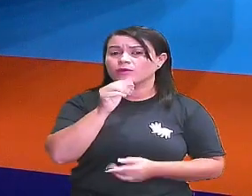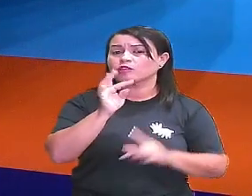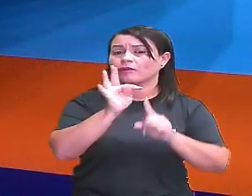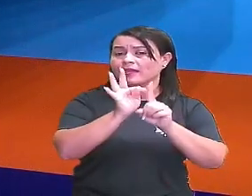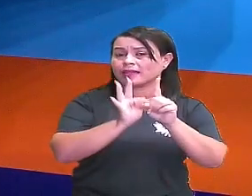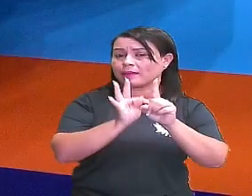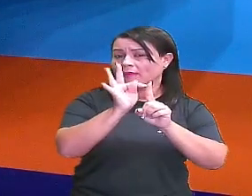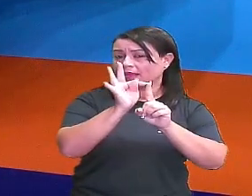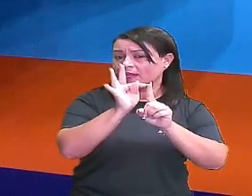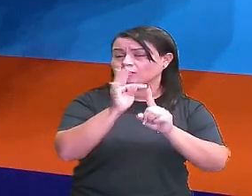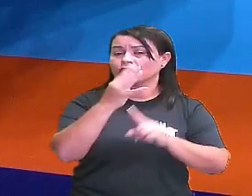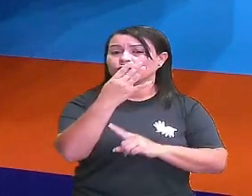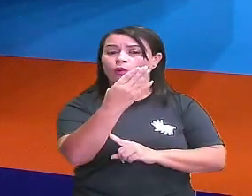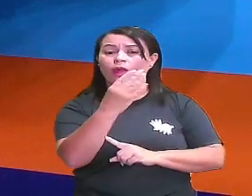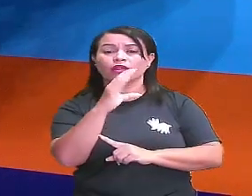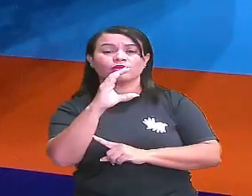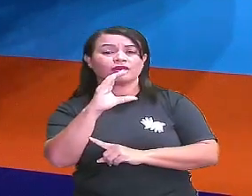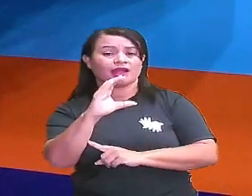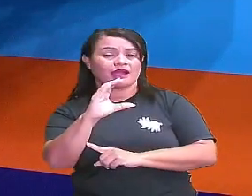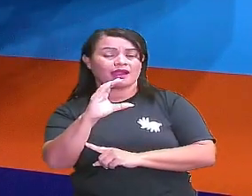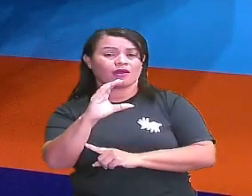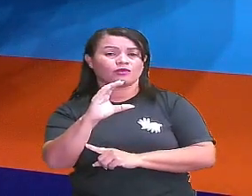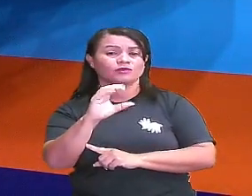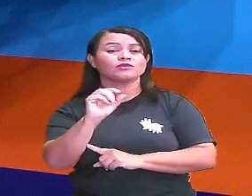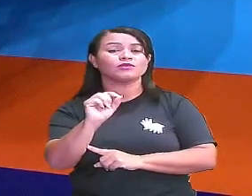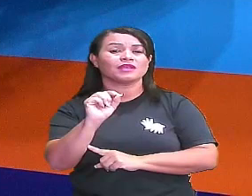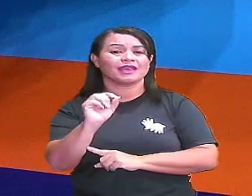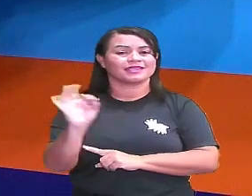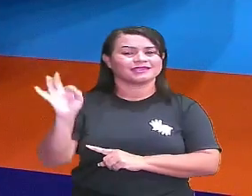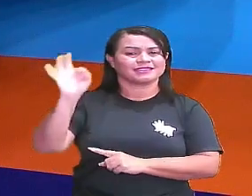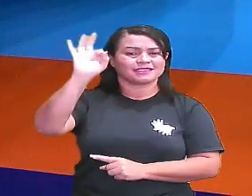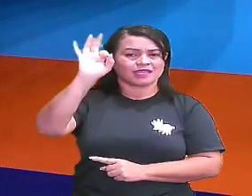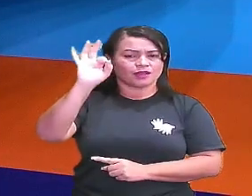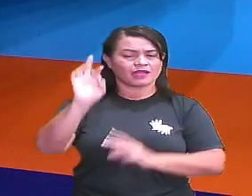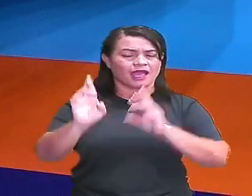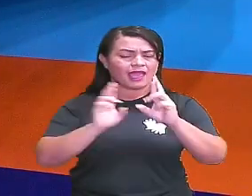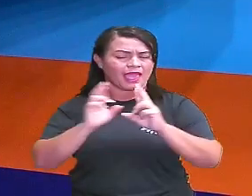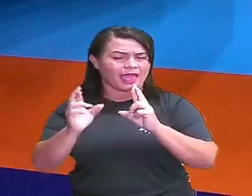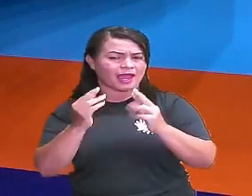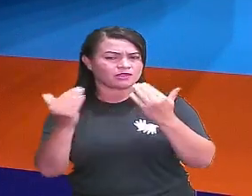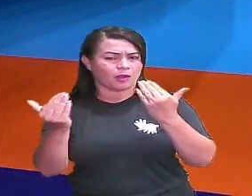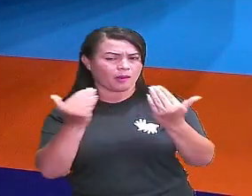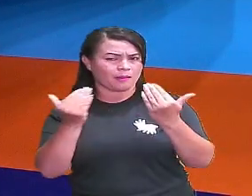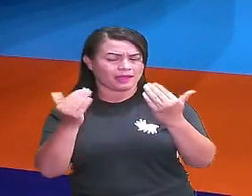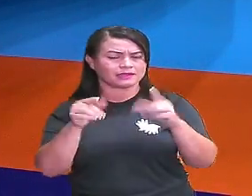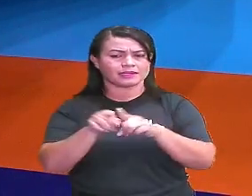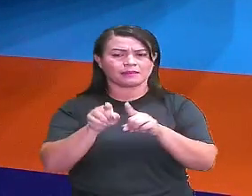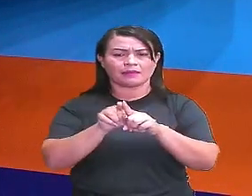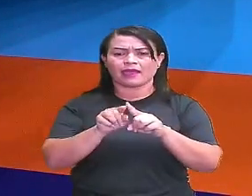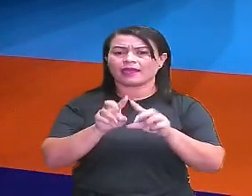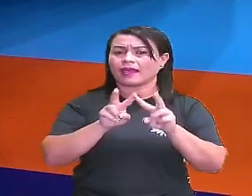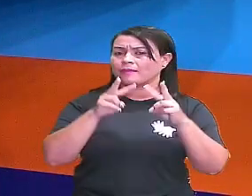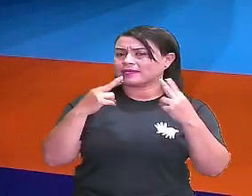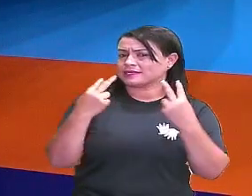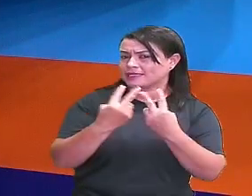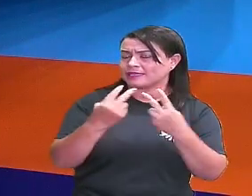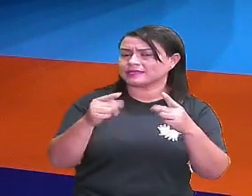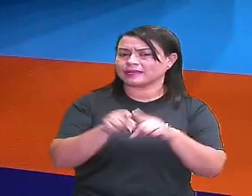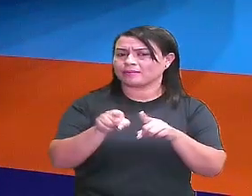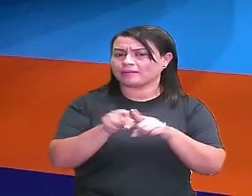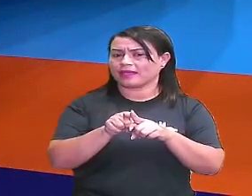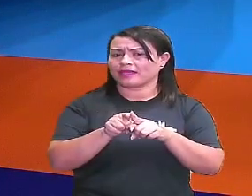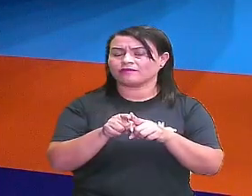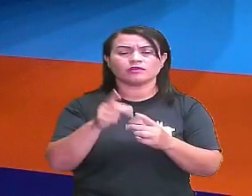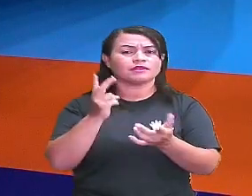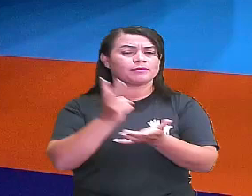4 graus Celsius. Essa relação aqui da massa em relação à capacidade e volume. Já a capacidade e volume não, elas